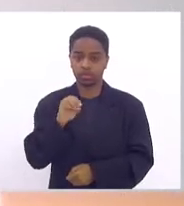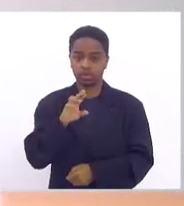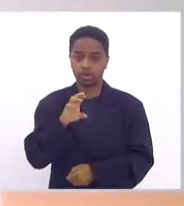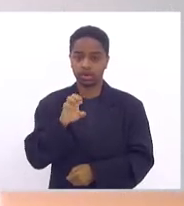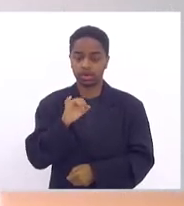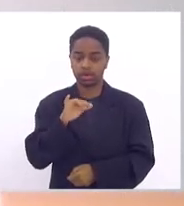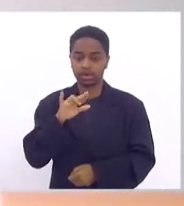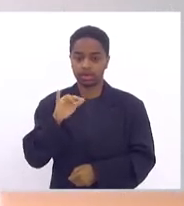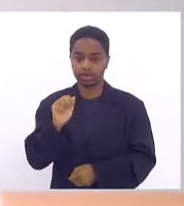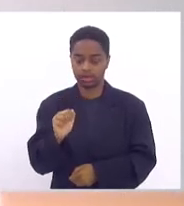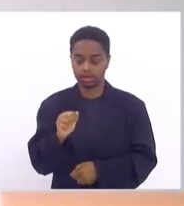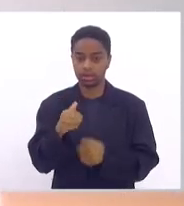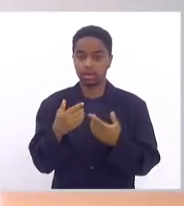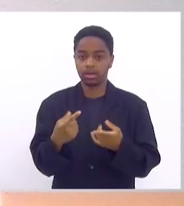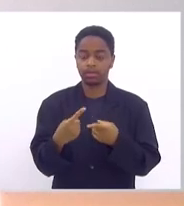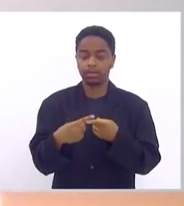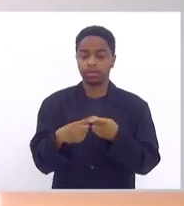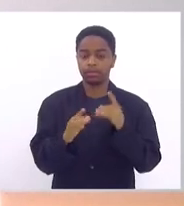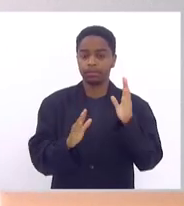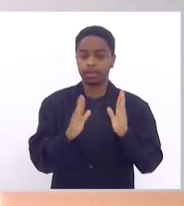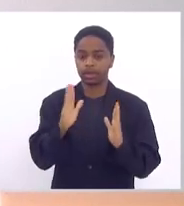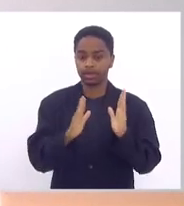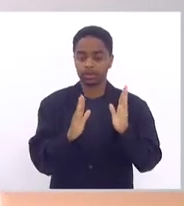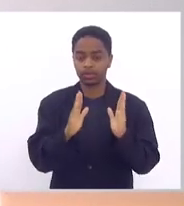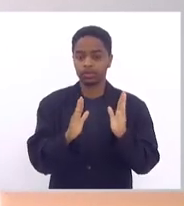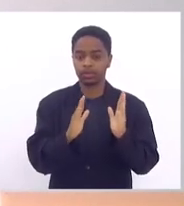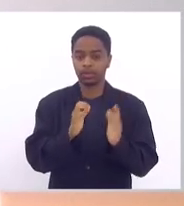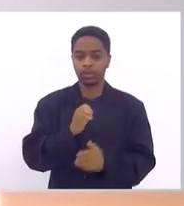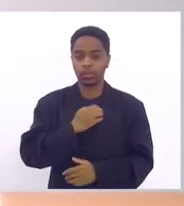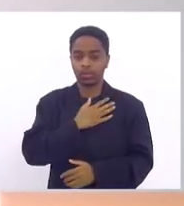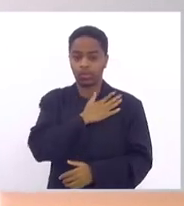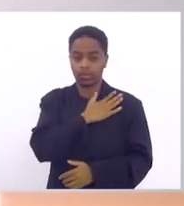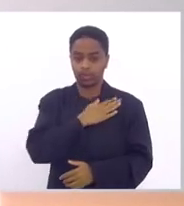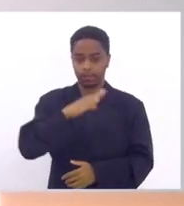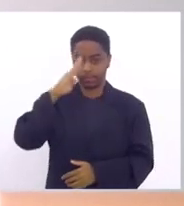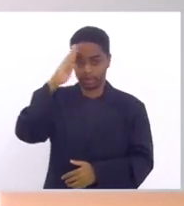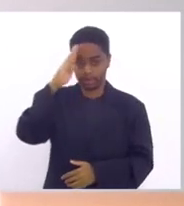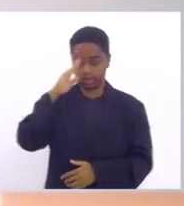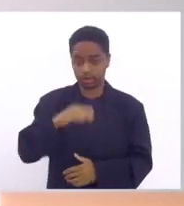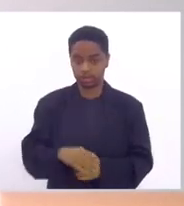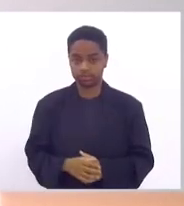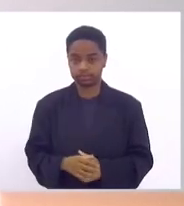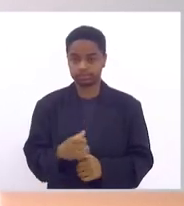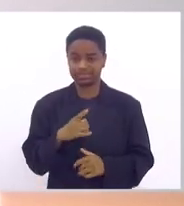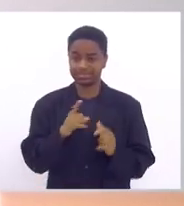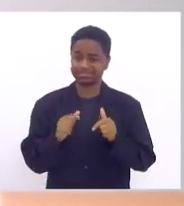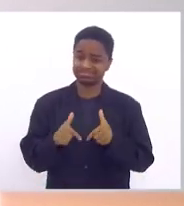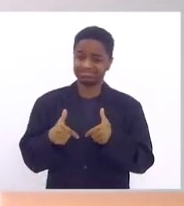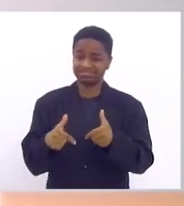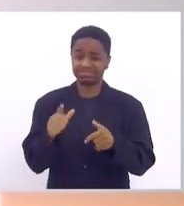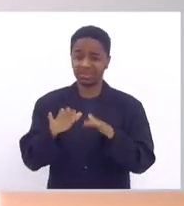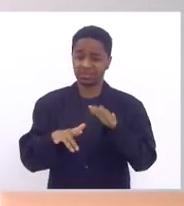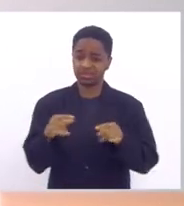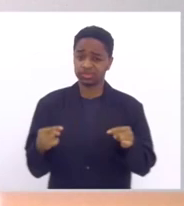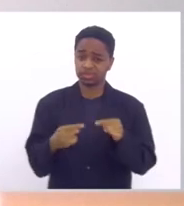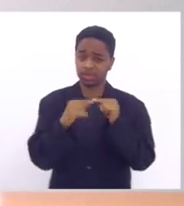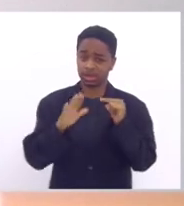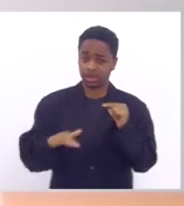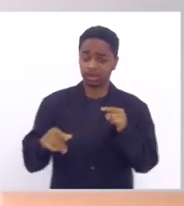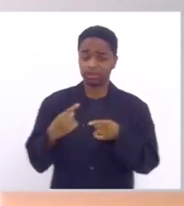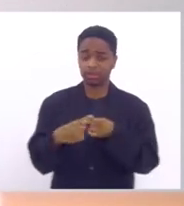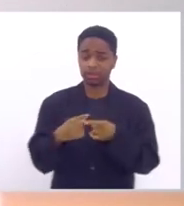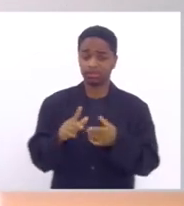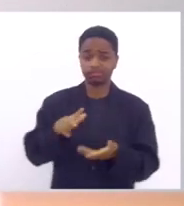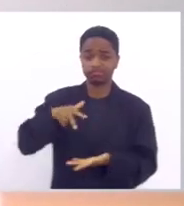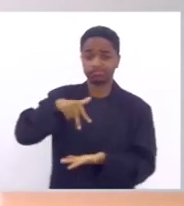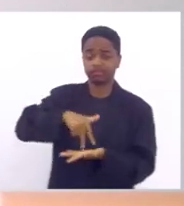em face do governo militar ele teve uma reação talvez infantil ele foi pra Tribuna